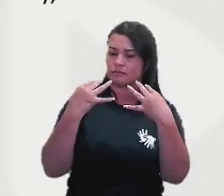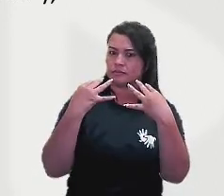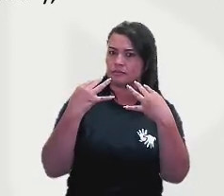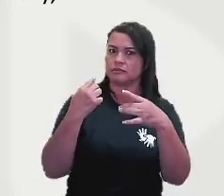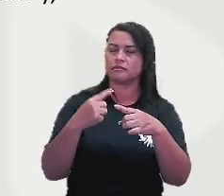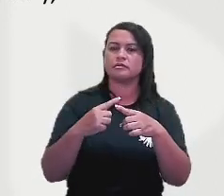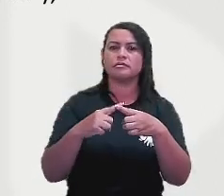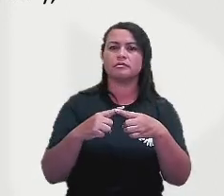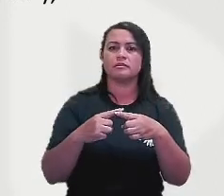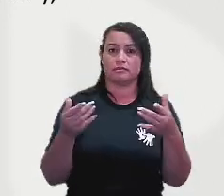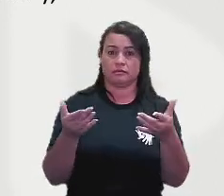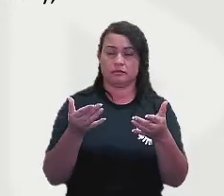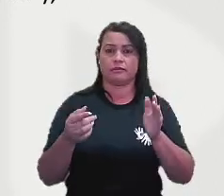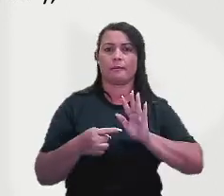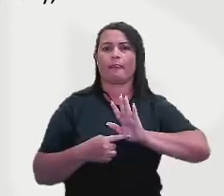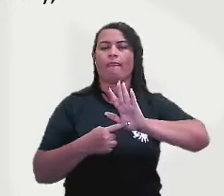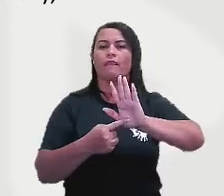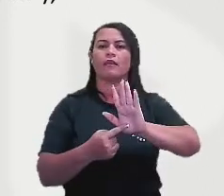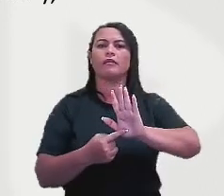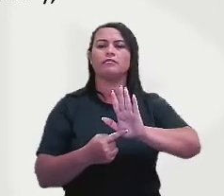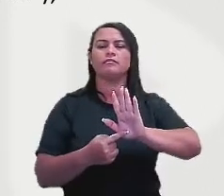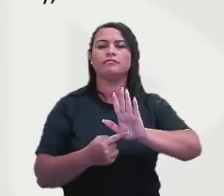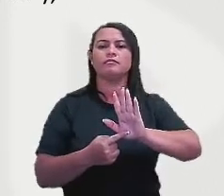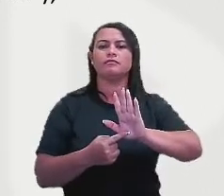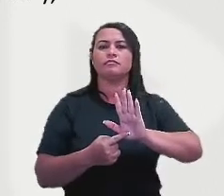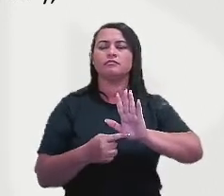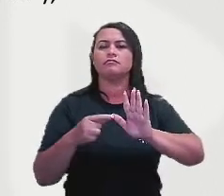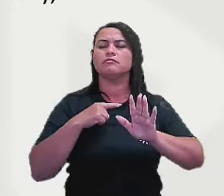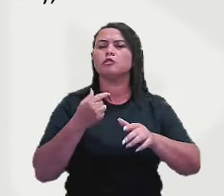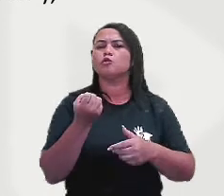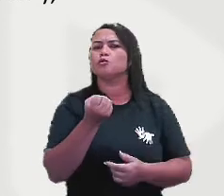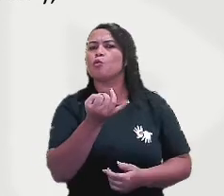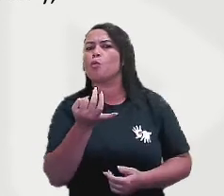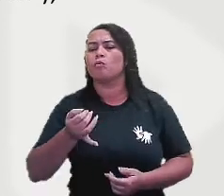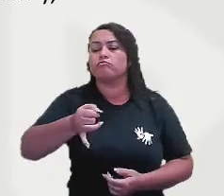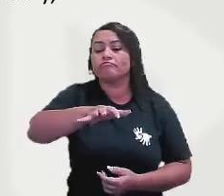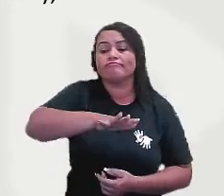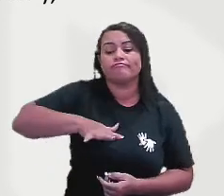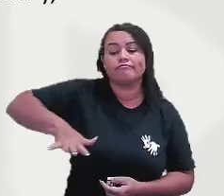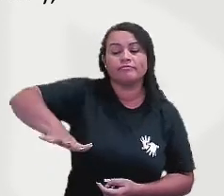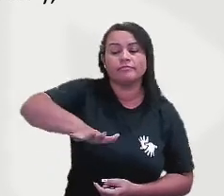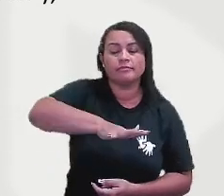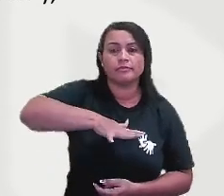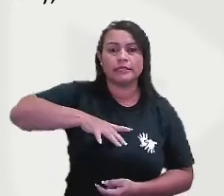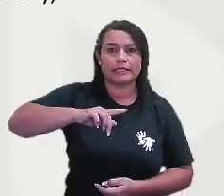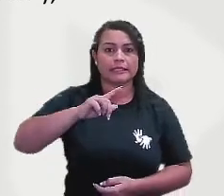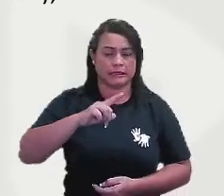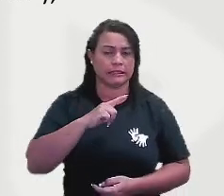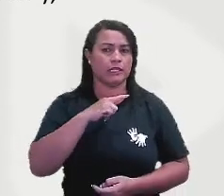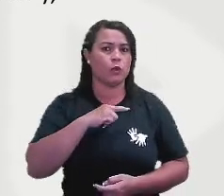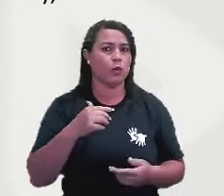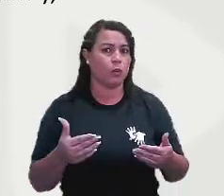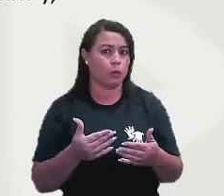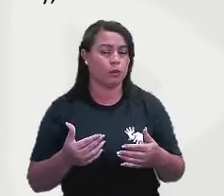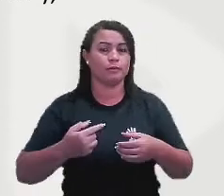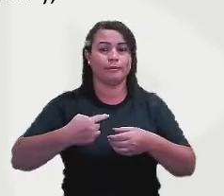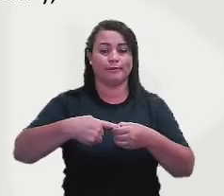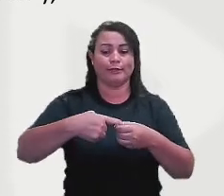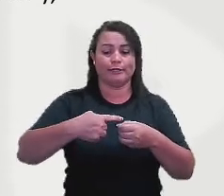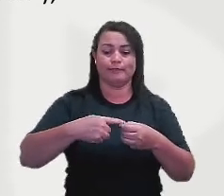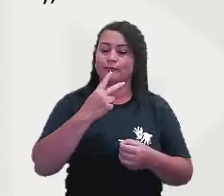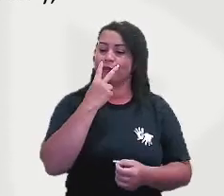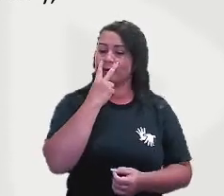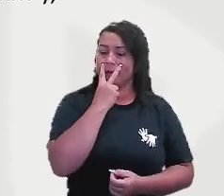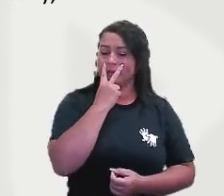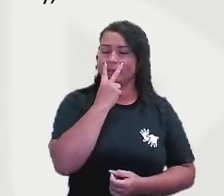porque a gente vai tratar, dessa extensão territorial que hoje é ocupada pelos municípios de Vitória